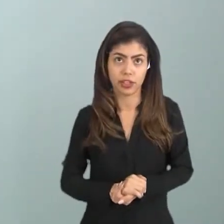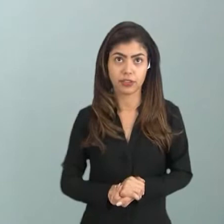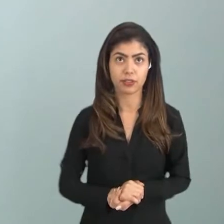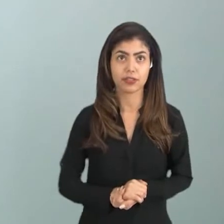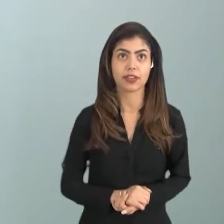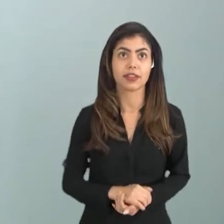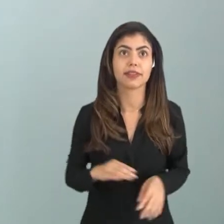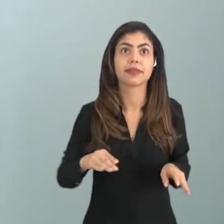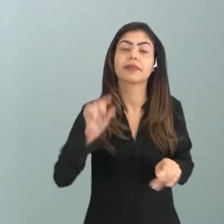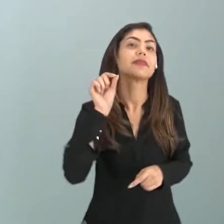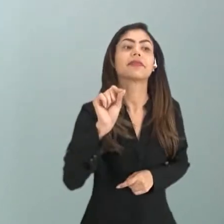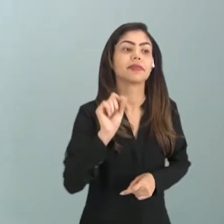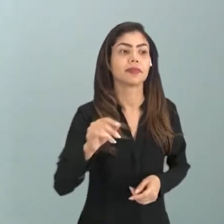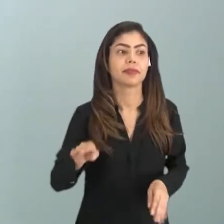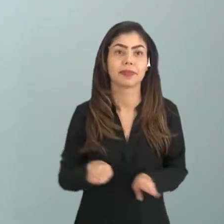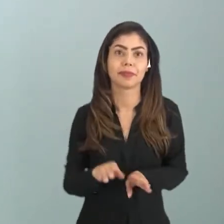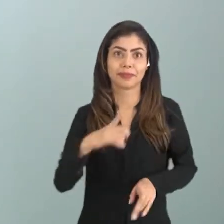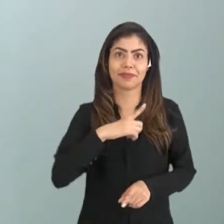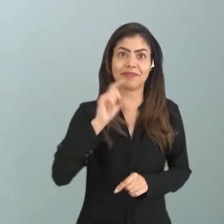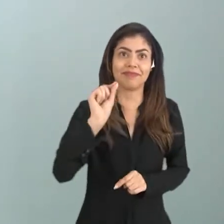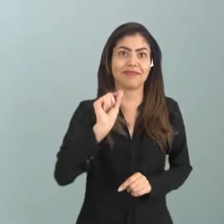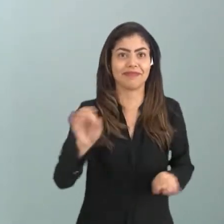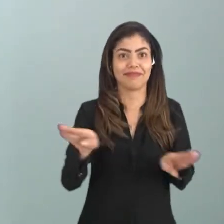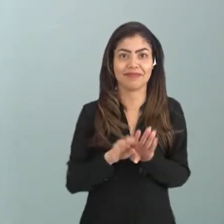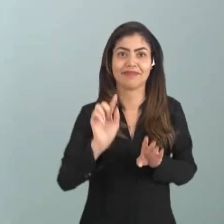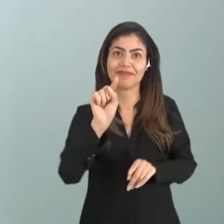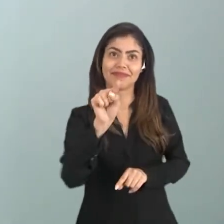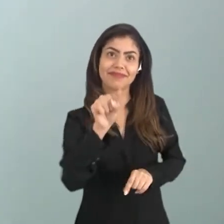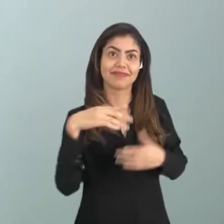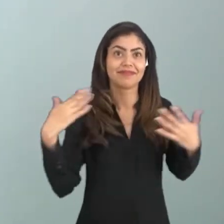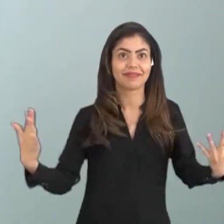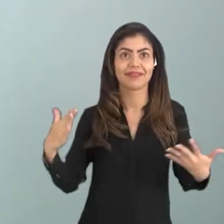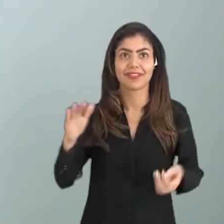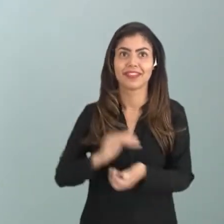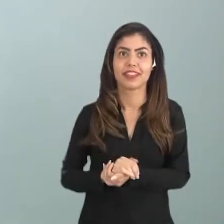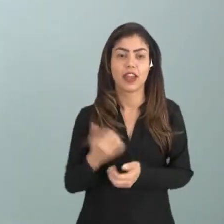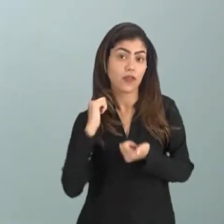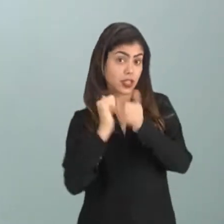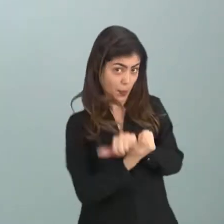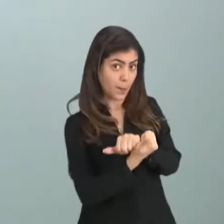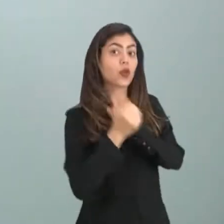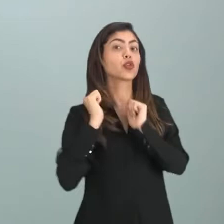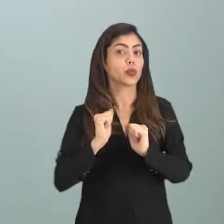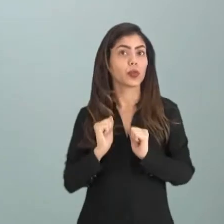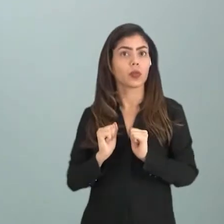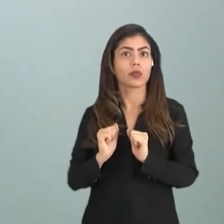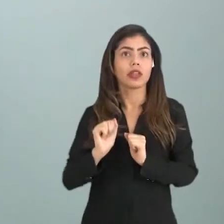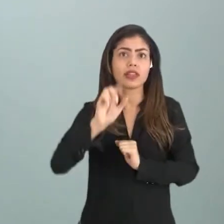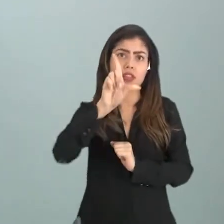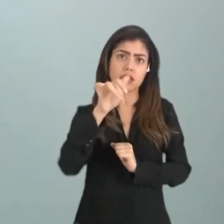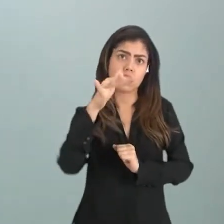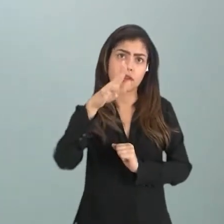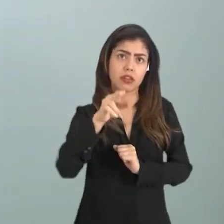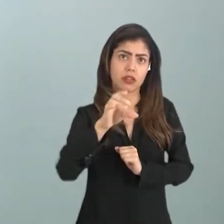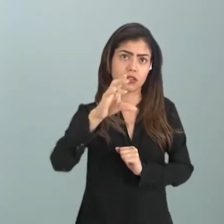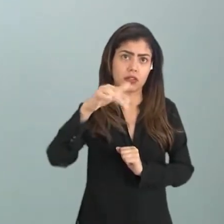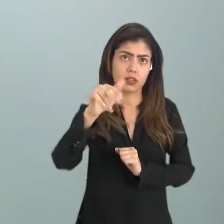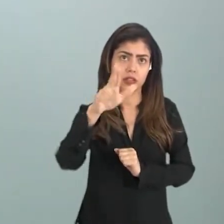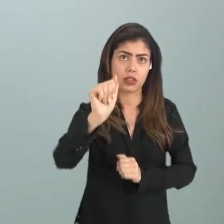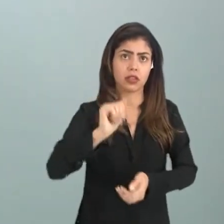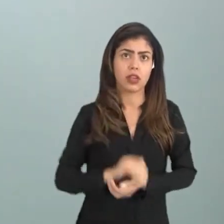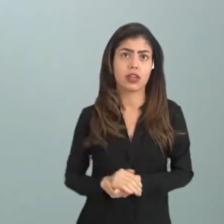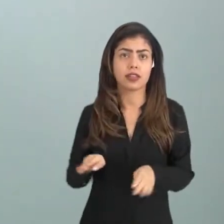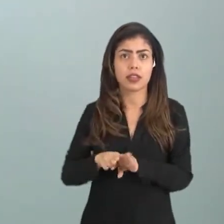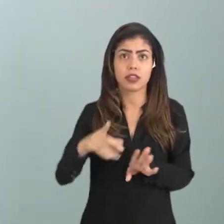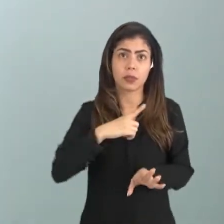que as pessoas que praticam esse esporte, elas não precisam de licença, mas tem as